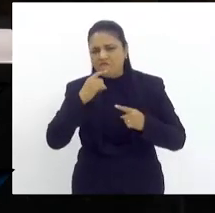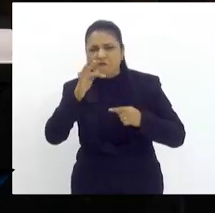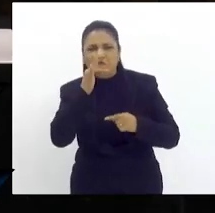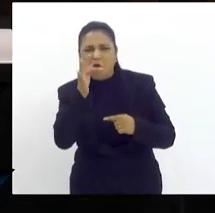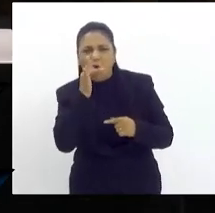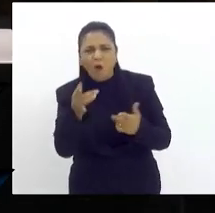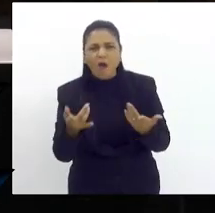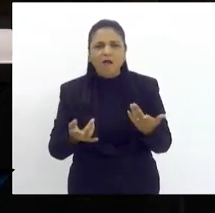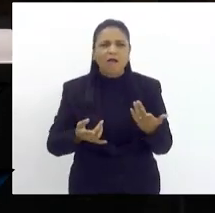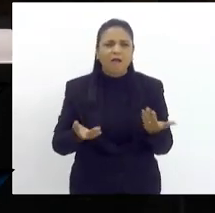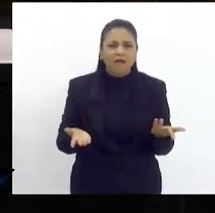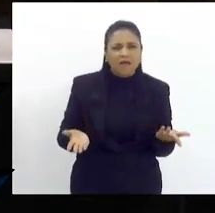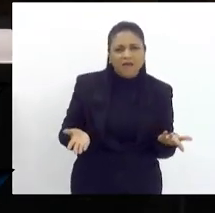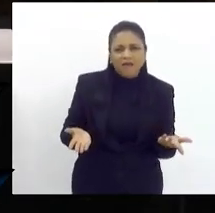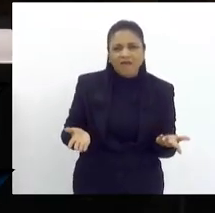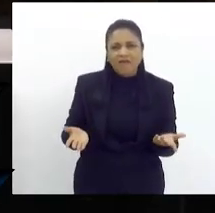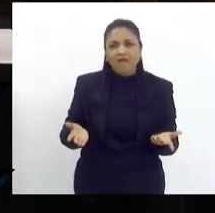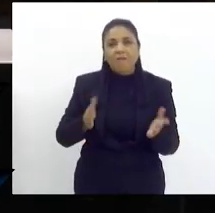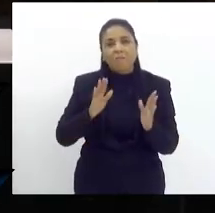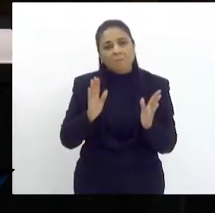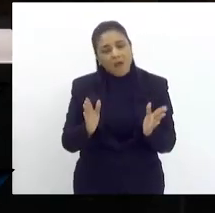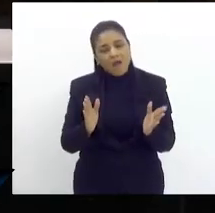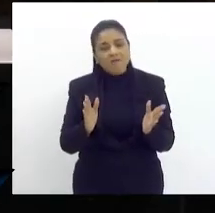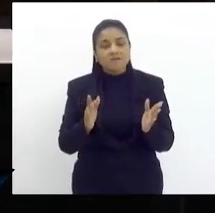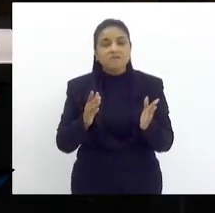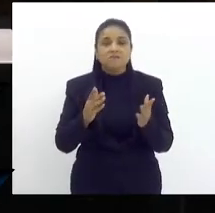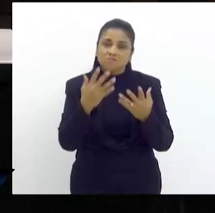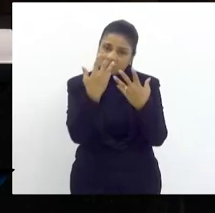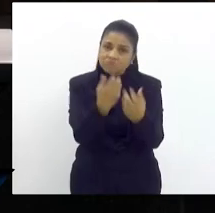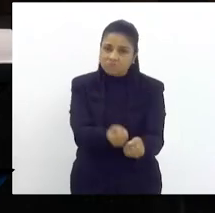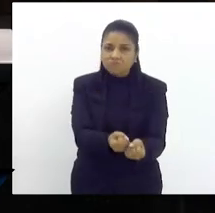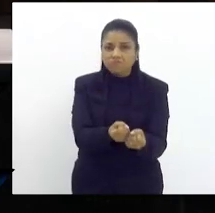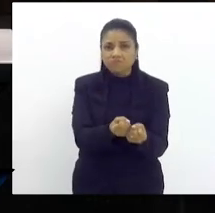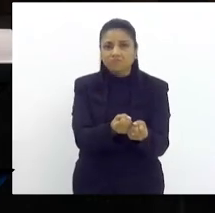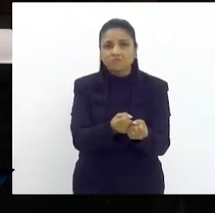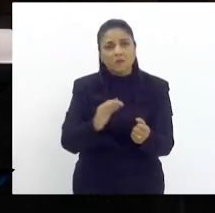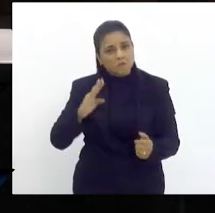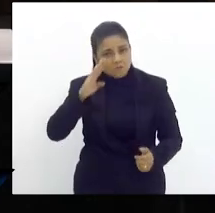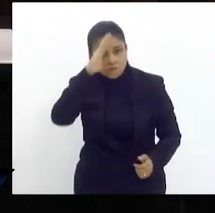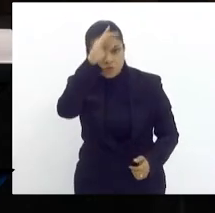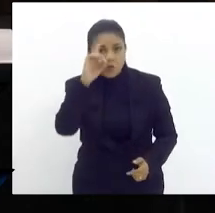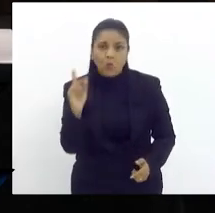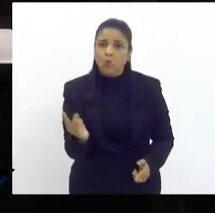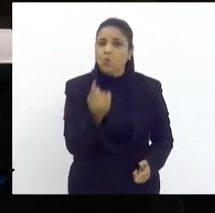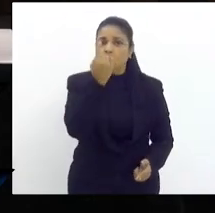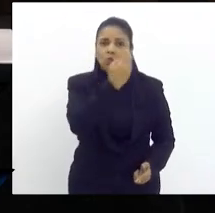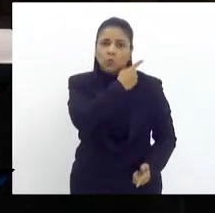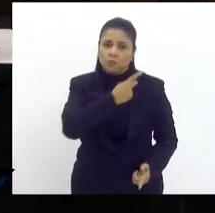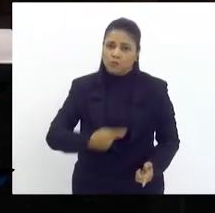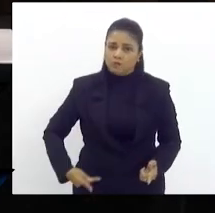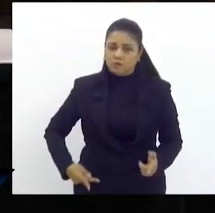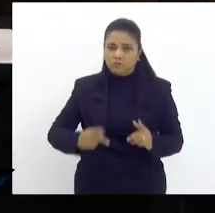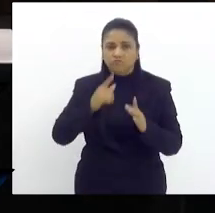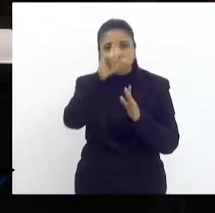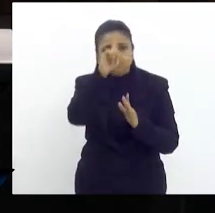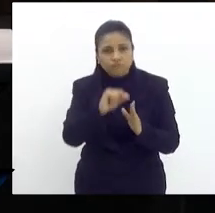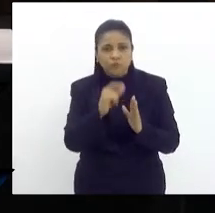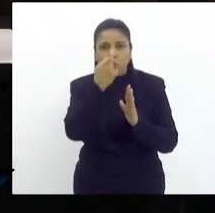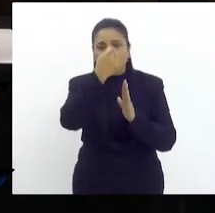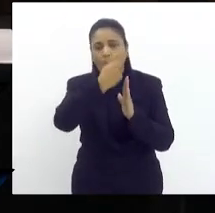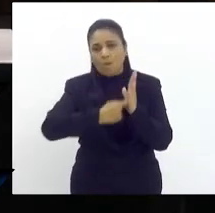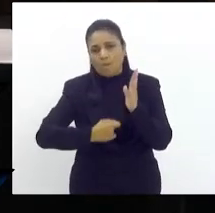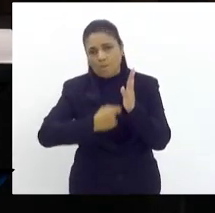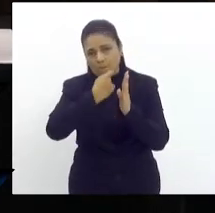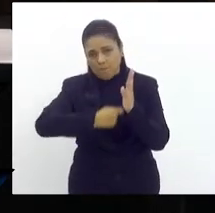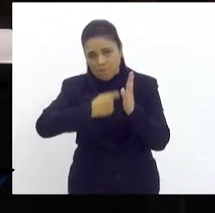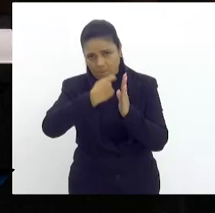tem que dar a mão a palmatória que o bolsonaro foi o único presidente da história que reduziu os impostos no Brasil